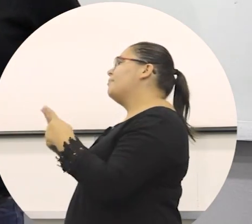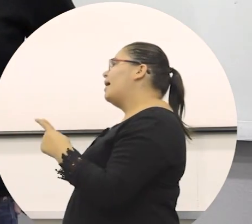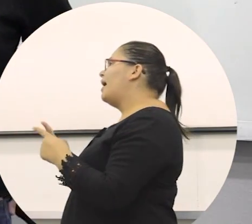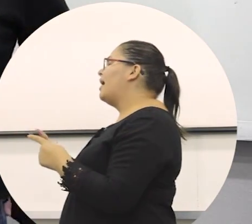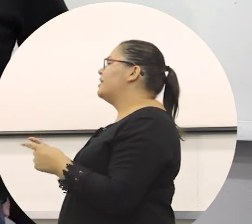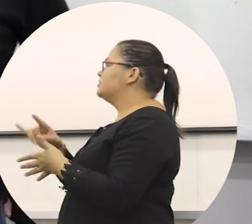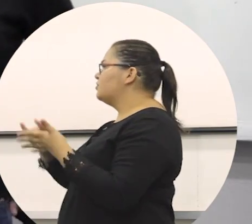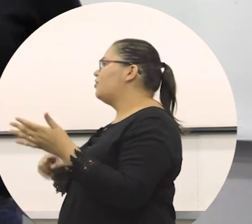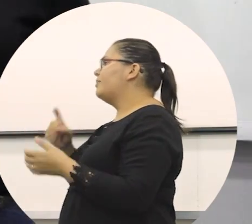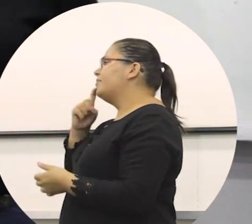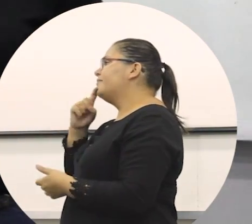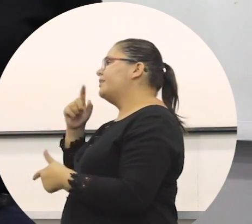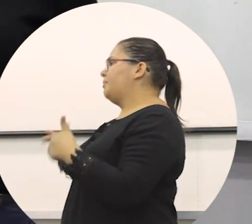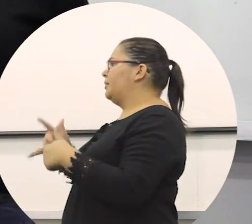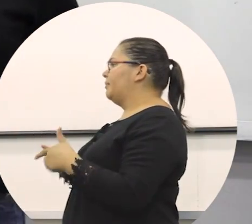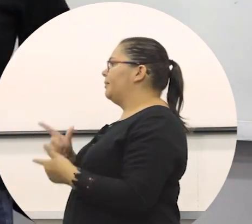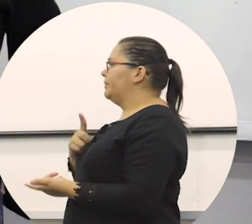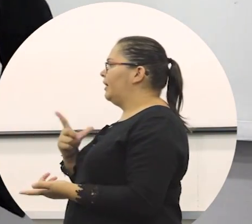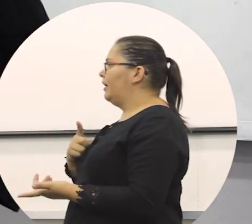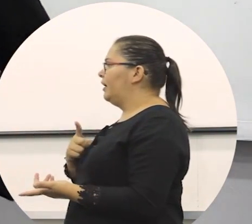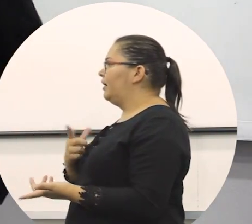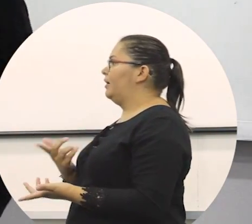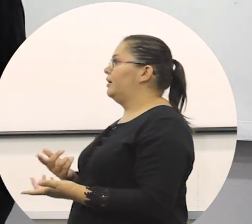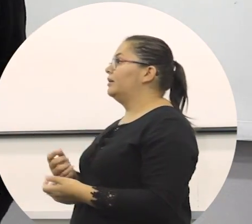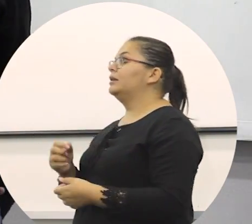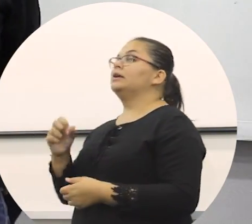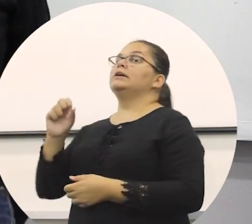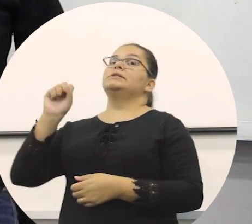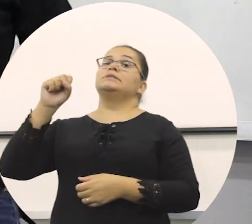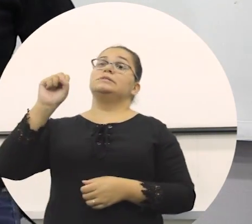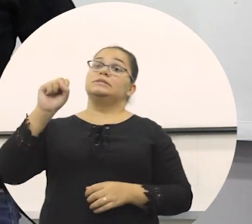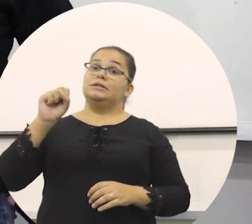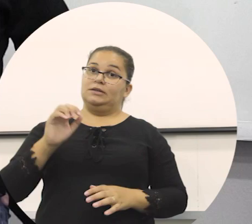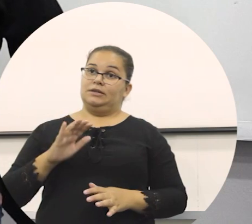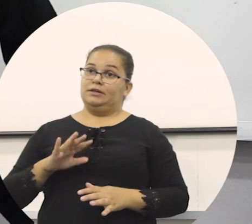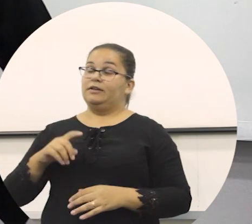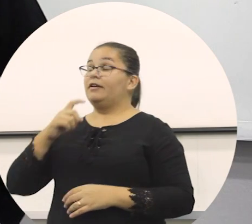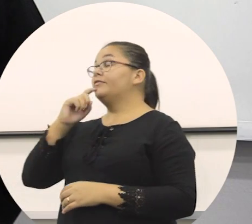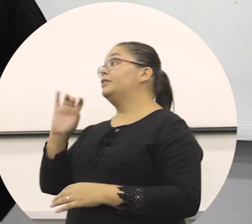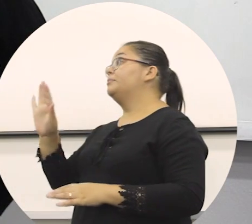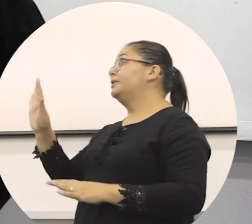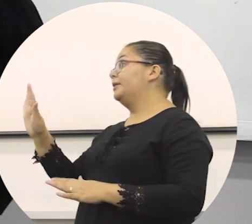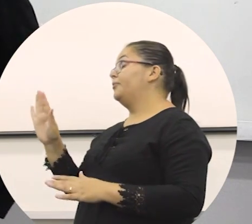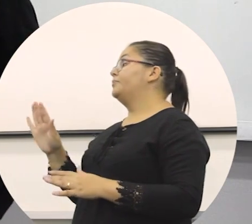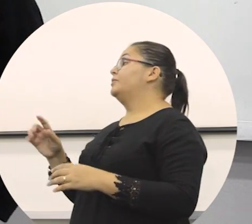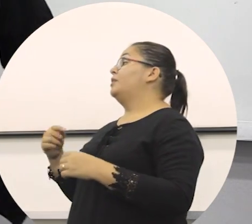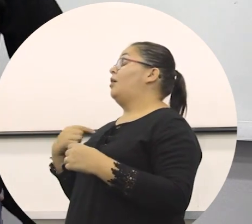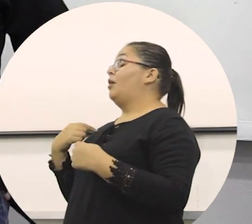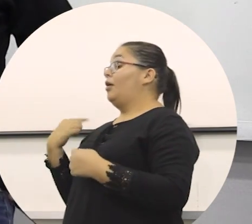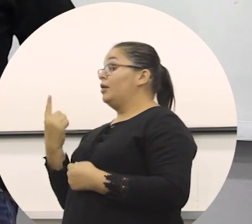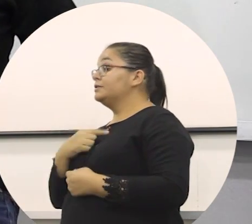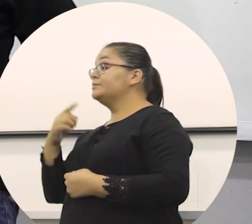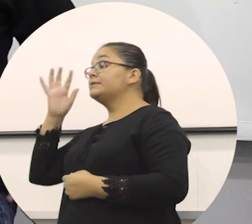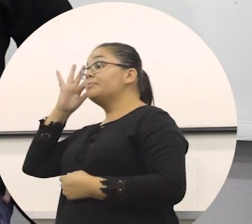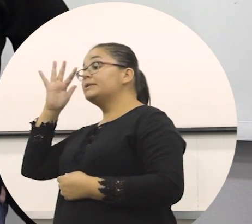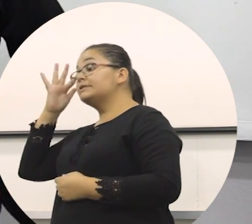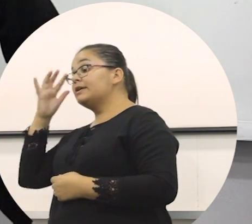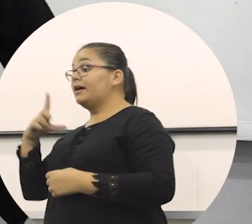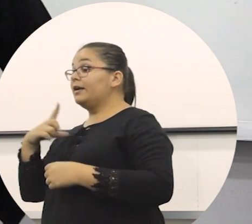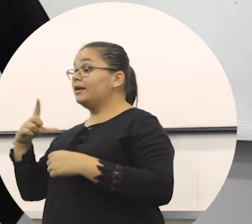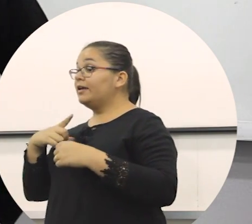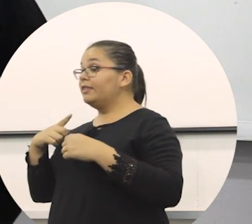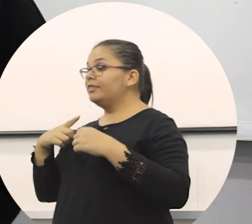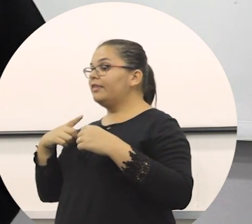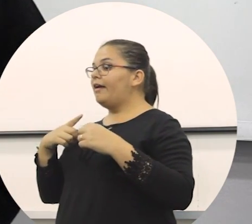têm, né? E a gente vai pensar nisso. Deixar bem claro que existe uma equivalência, não, mas